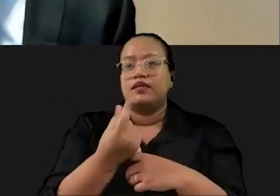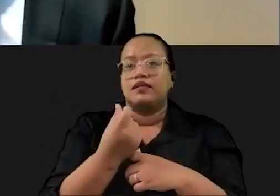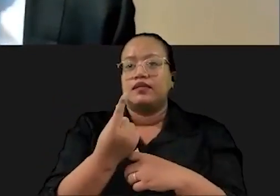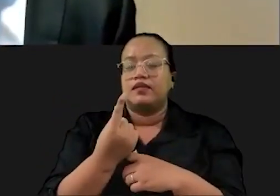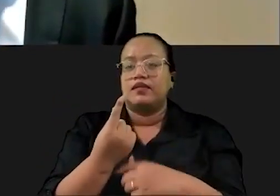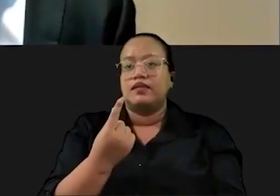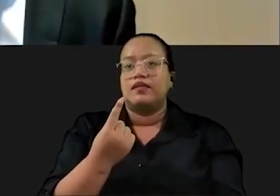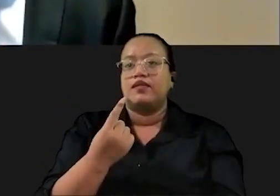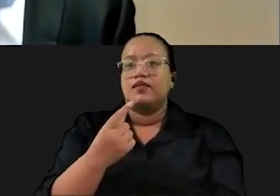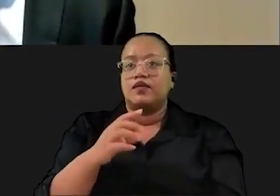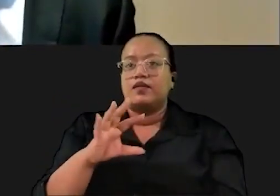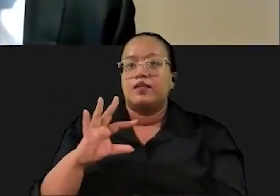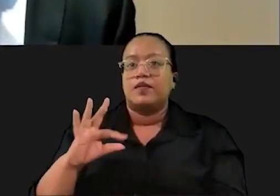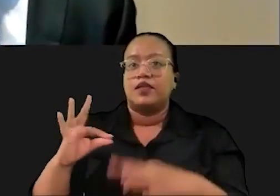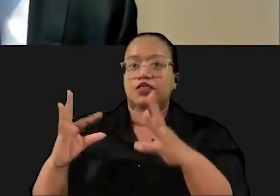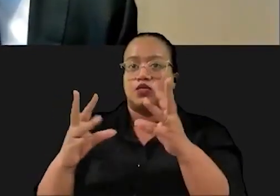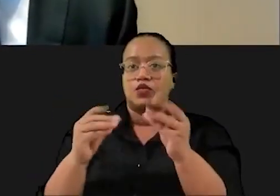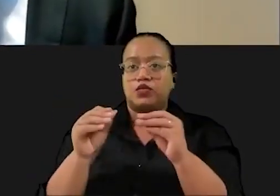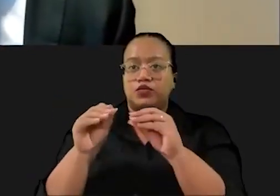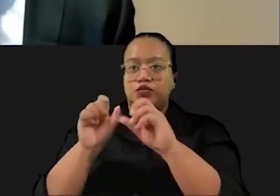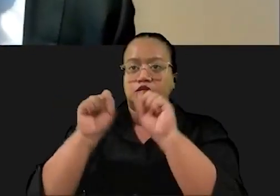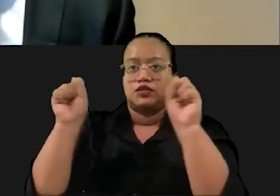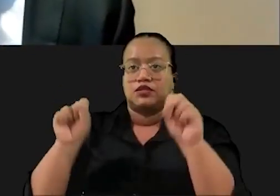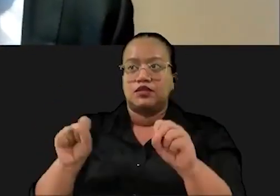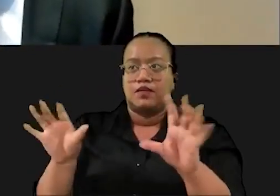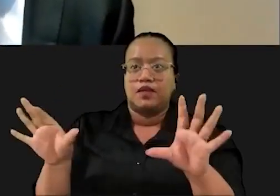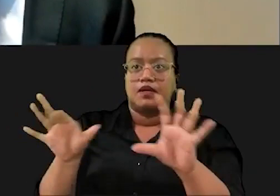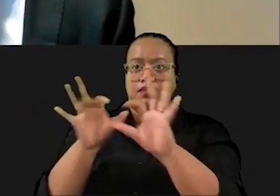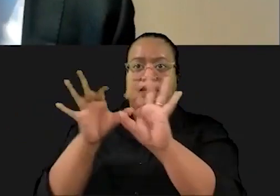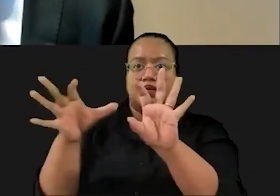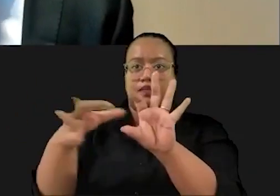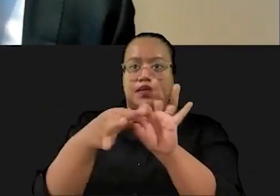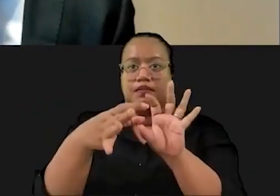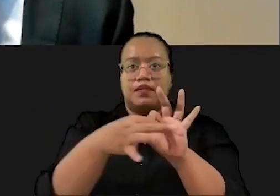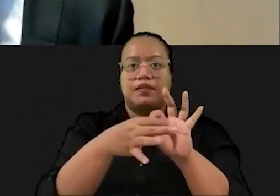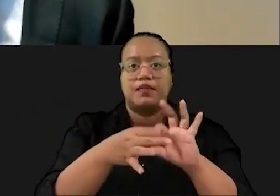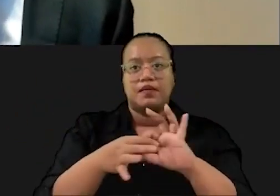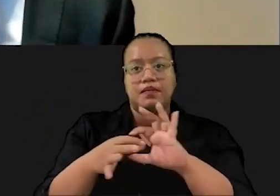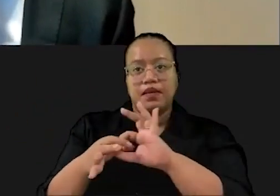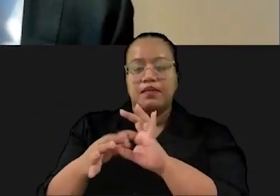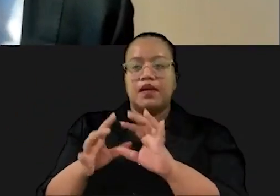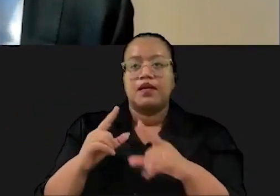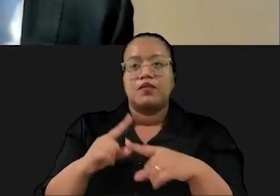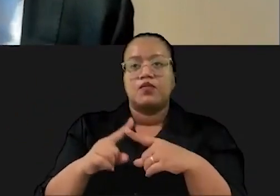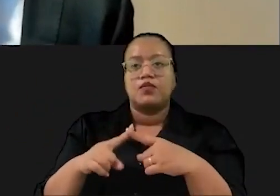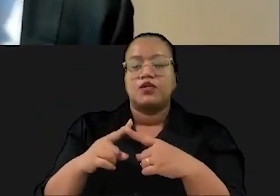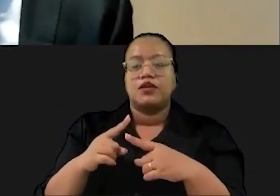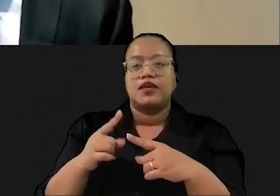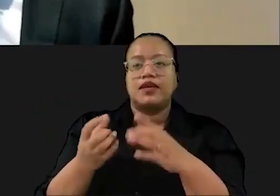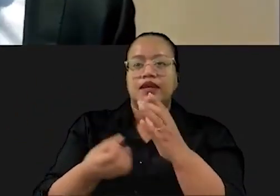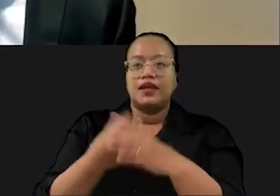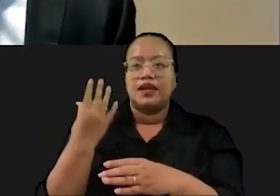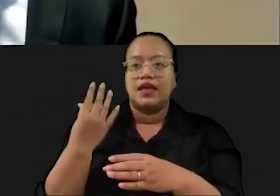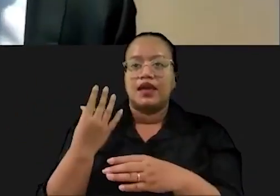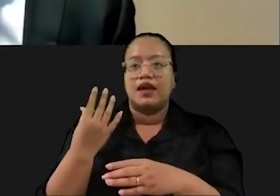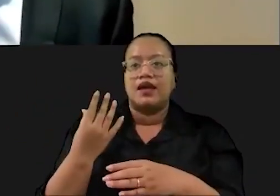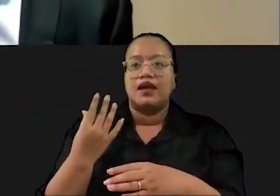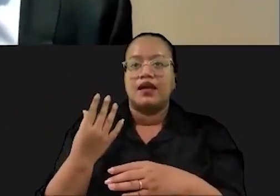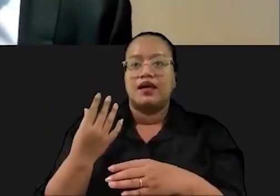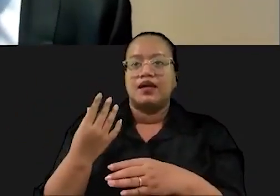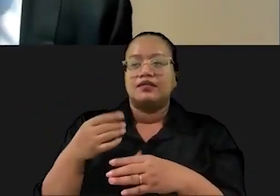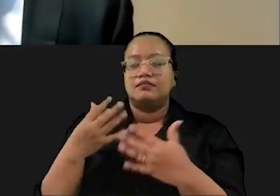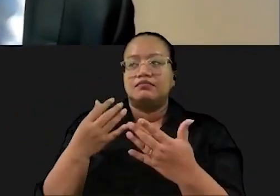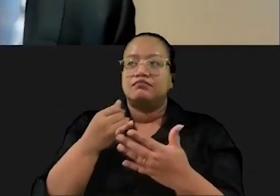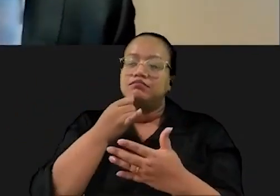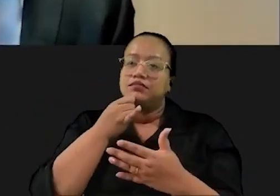da gente criar não mais um sistema processual, não mais eliminar a ideia por completo de um sistema processual para cada tribunal, mas a gente tem